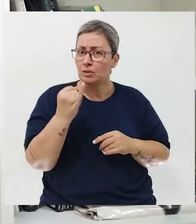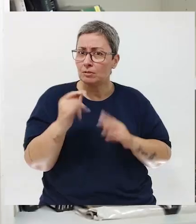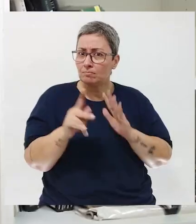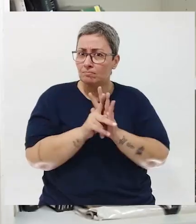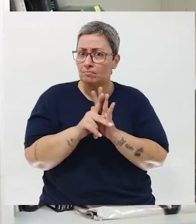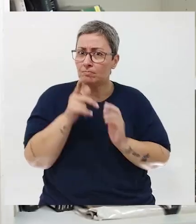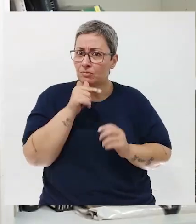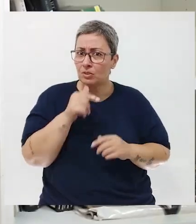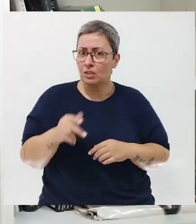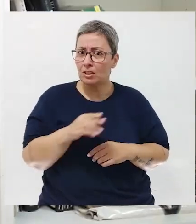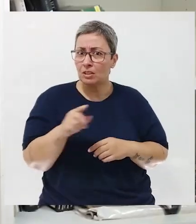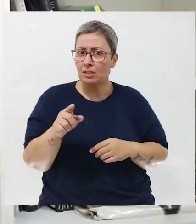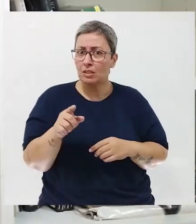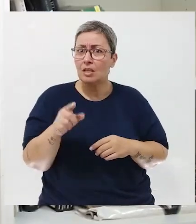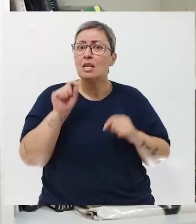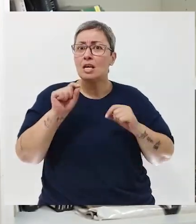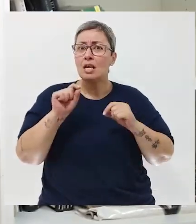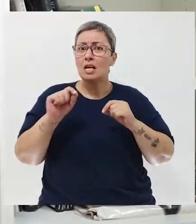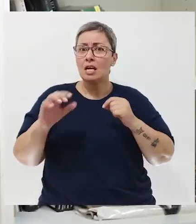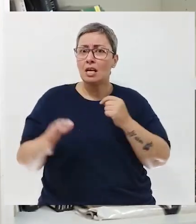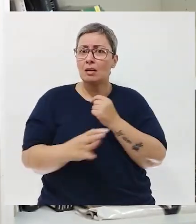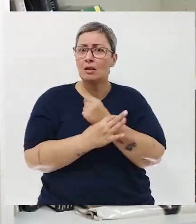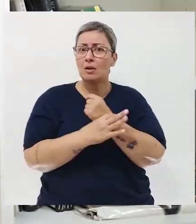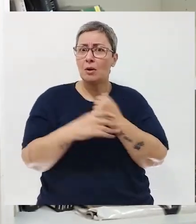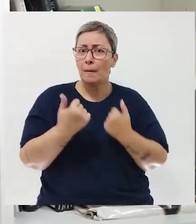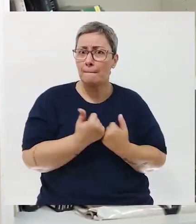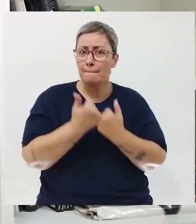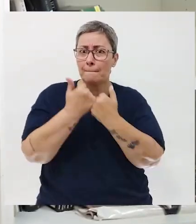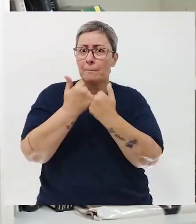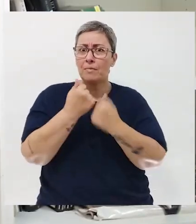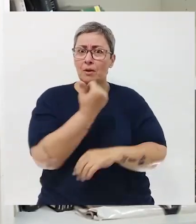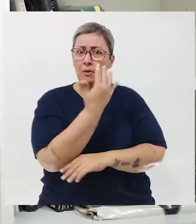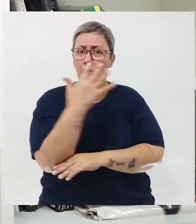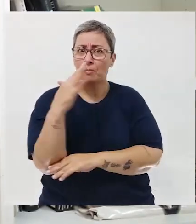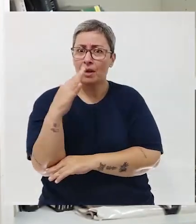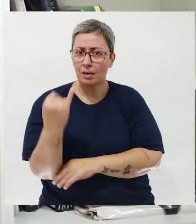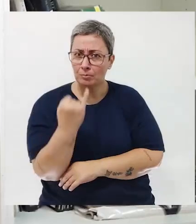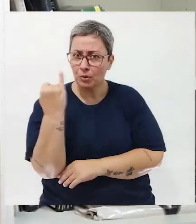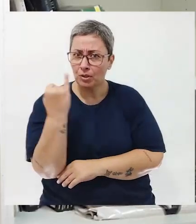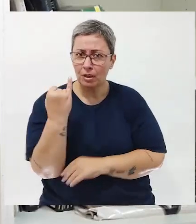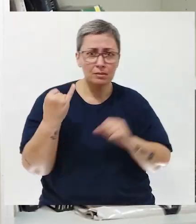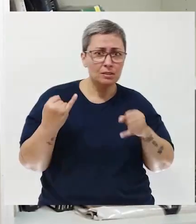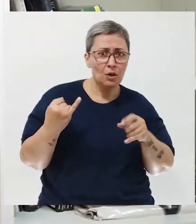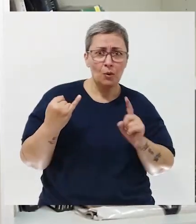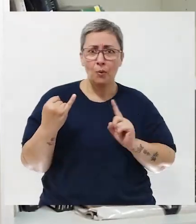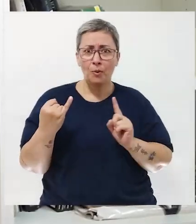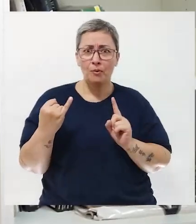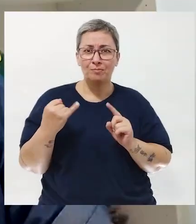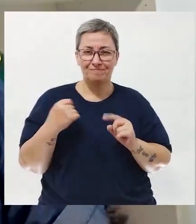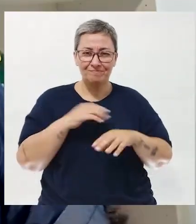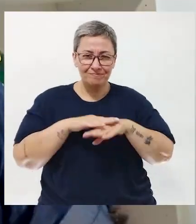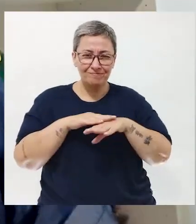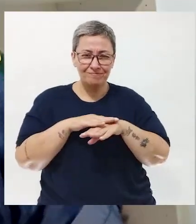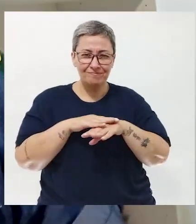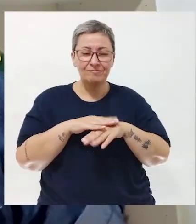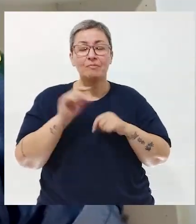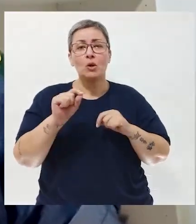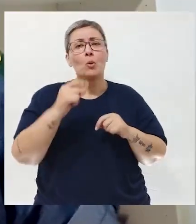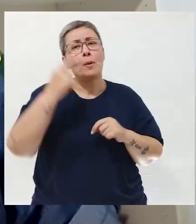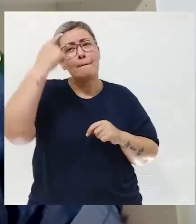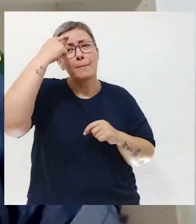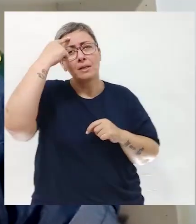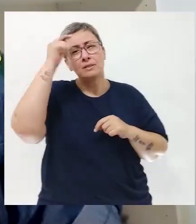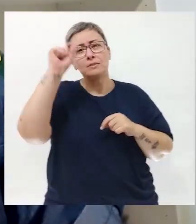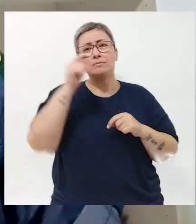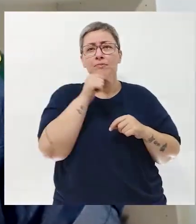E preservar o meio ambiente é importante ou não? Vamos conversar um pouquinho? Quando se pensa